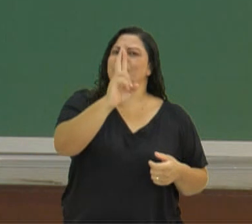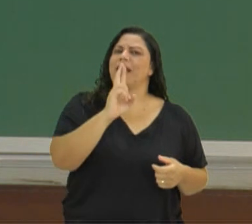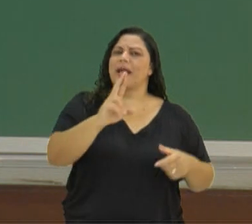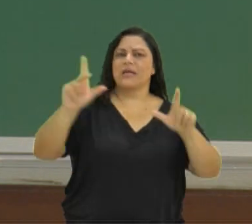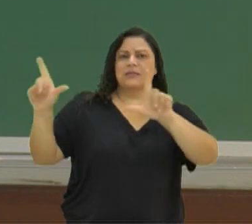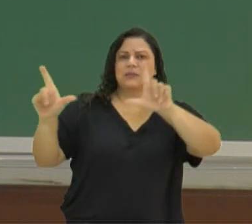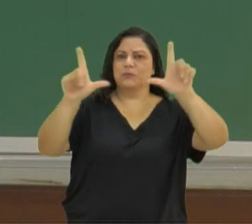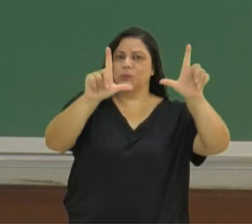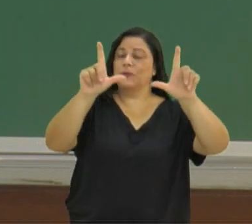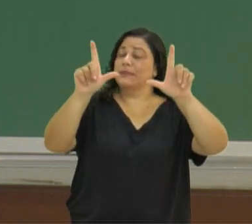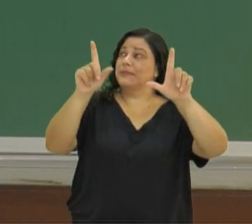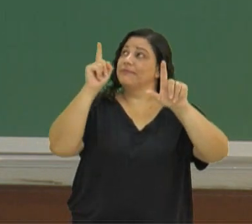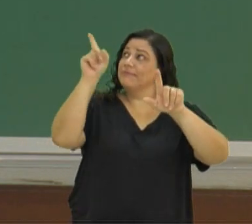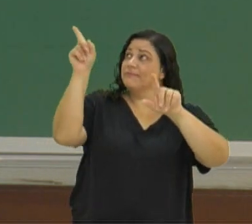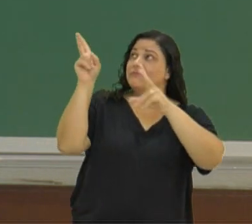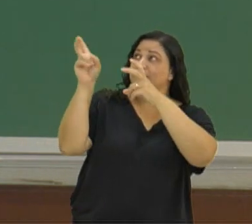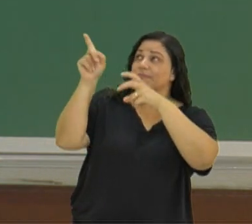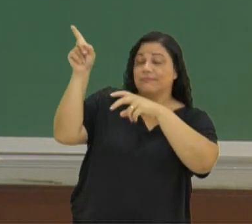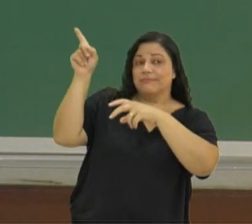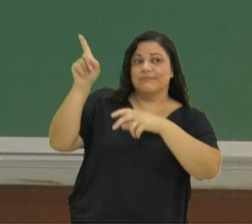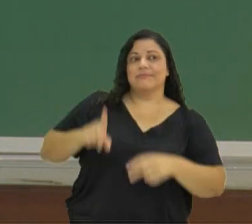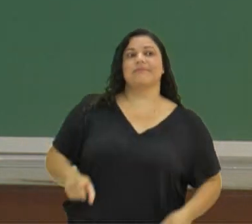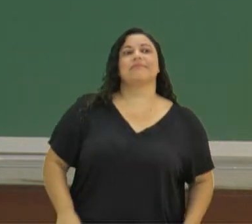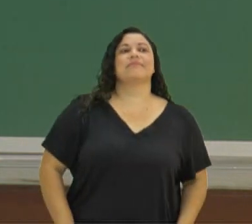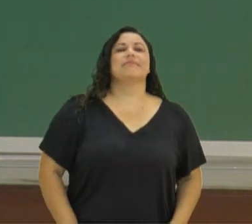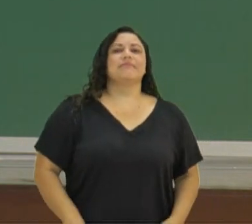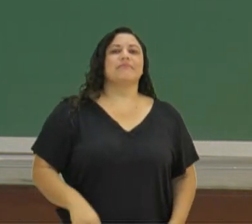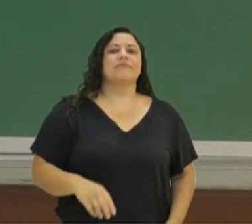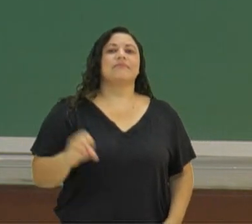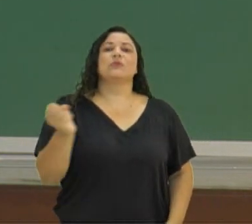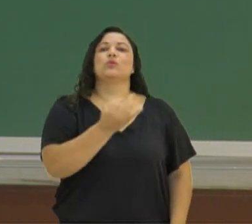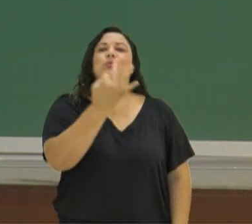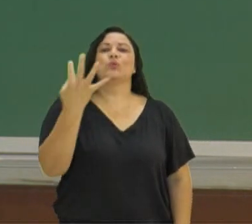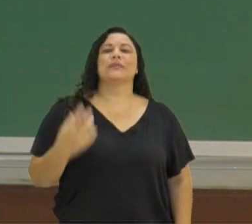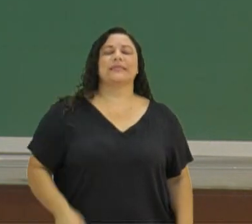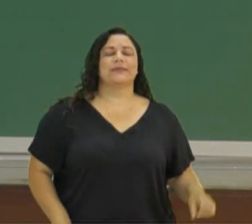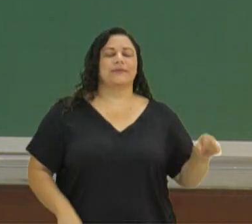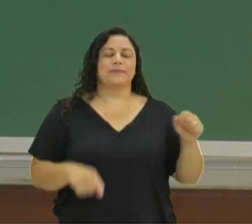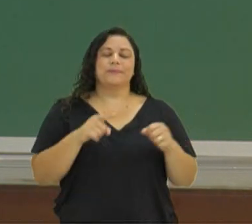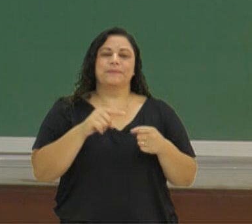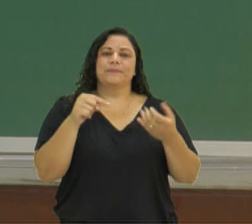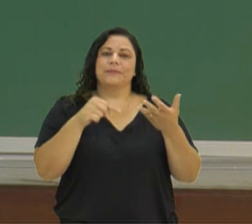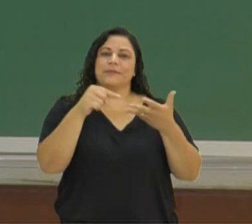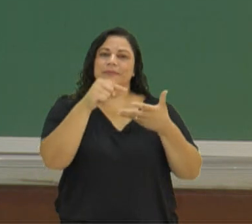fez dessa maneira aqui, ó. Então temos, vamos conferir se tem 8?